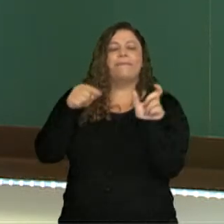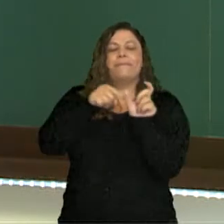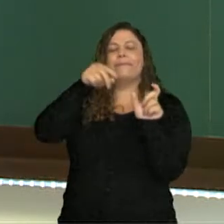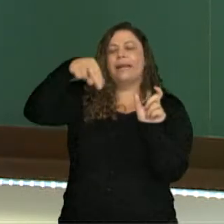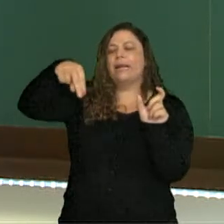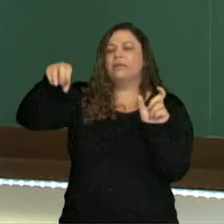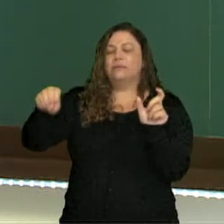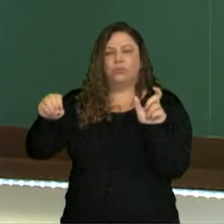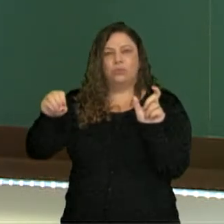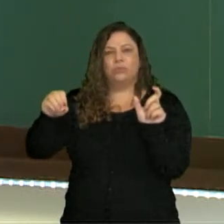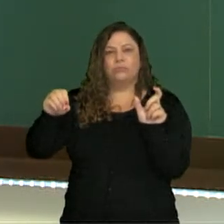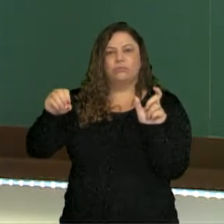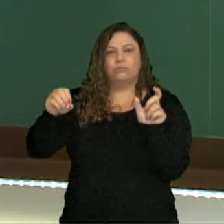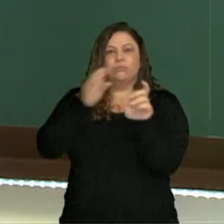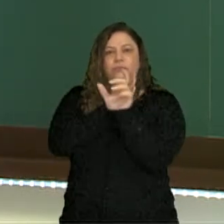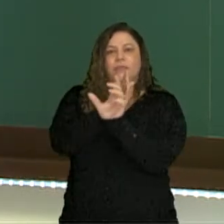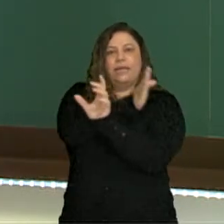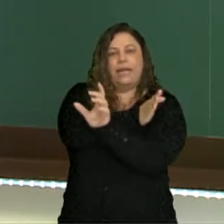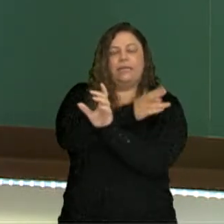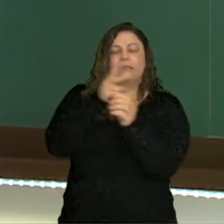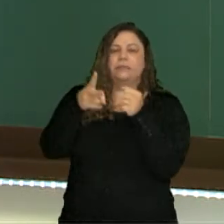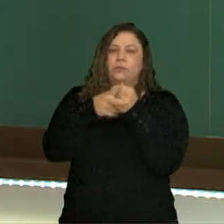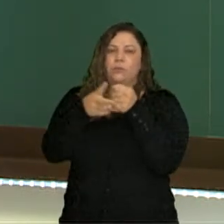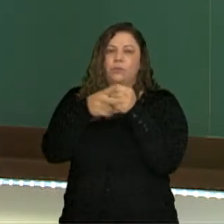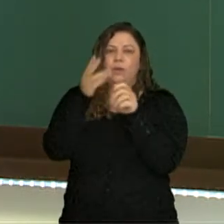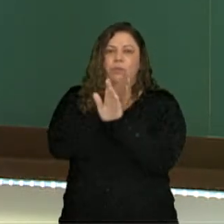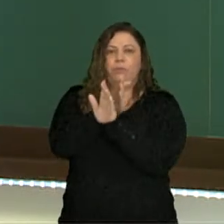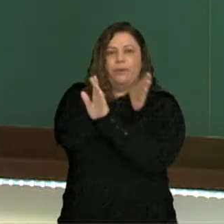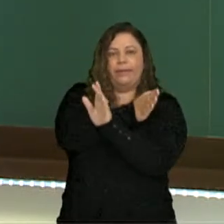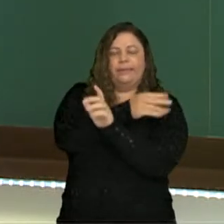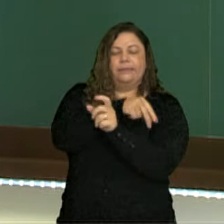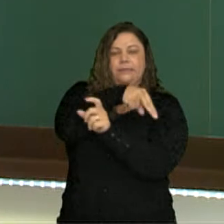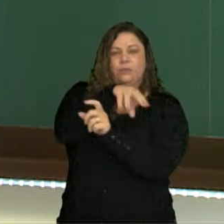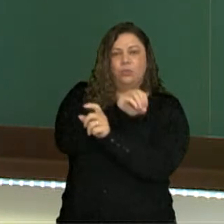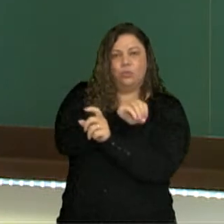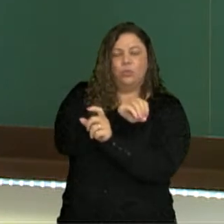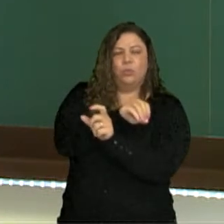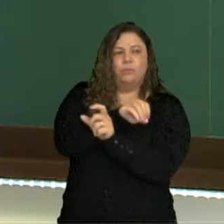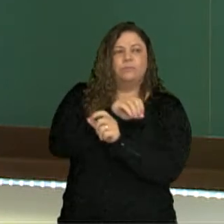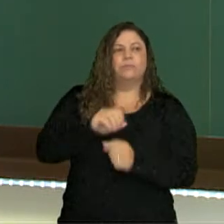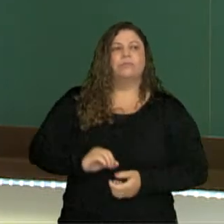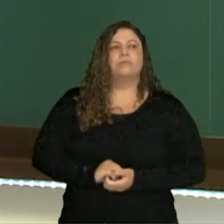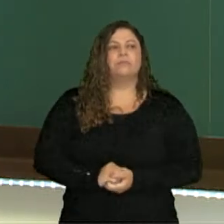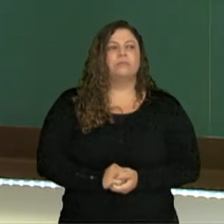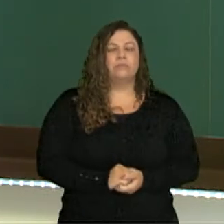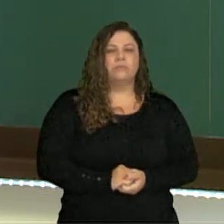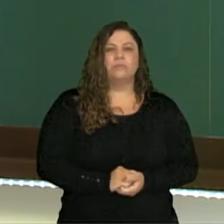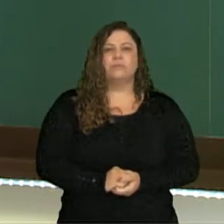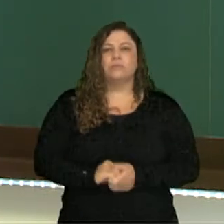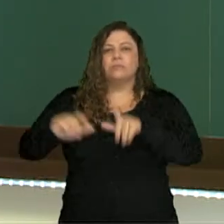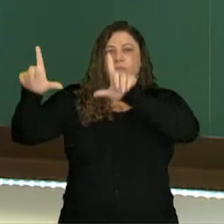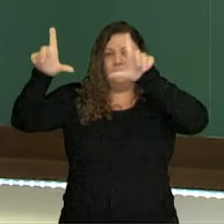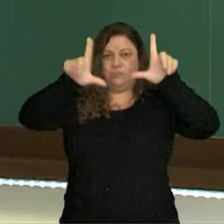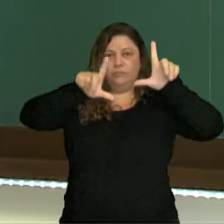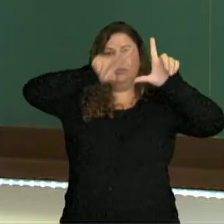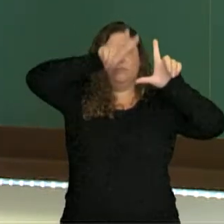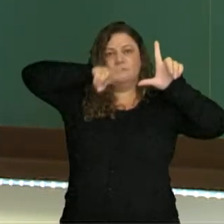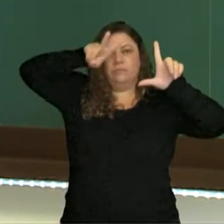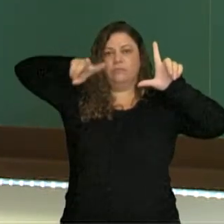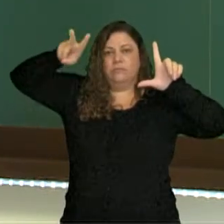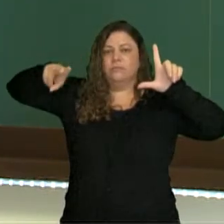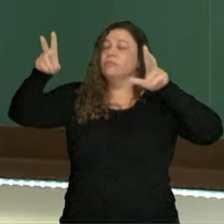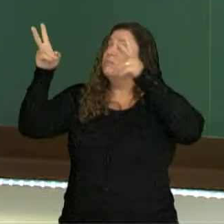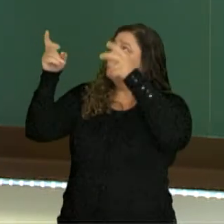antes do verbo ali, para indicar o negativo. Então, a gente tem aqui o subjuntivo, que eu rinda, que tu rindas, que ele